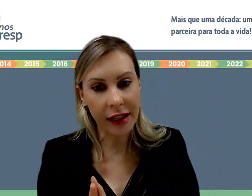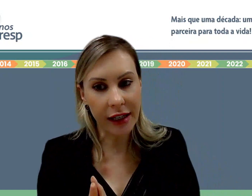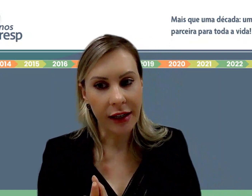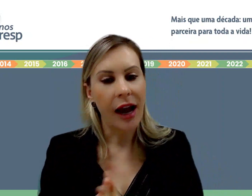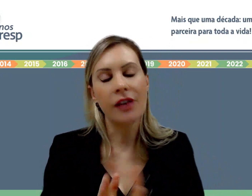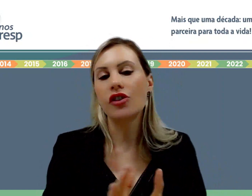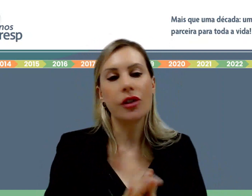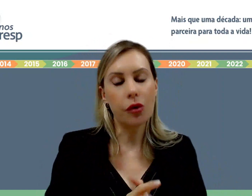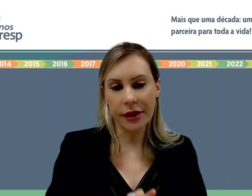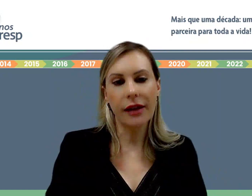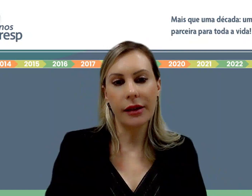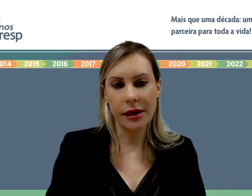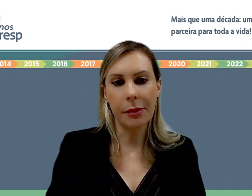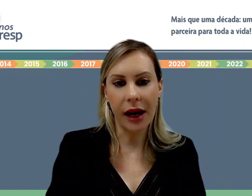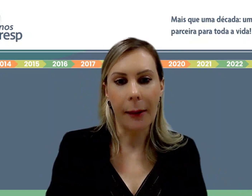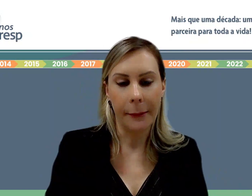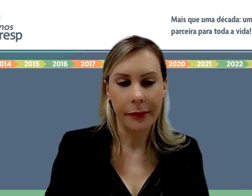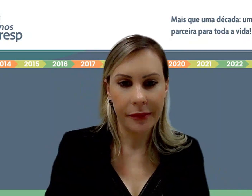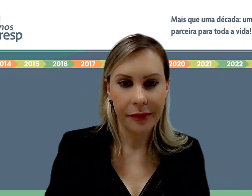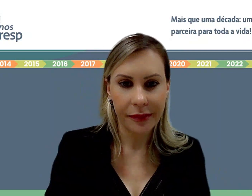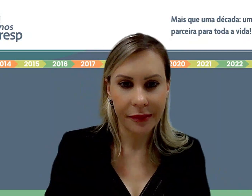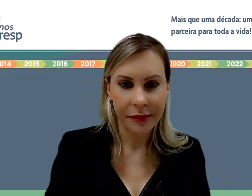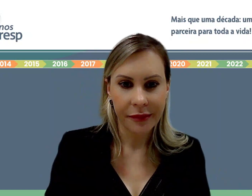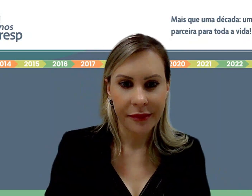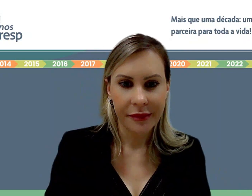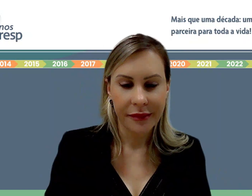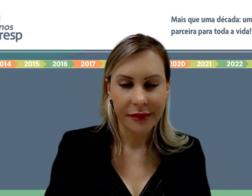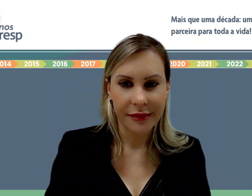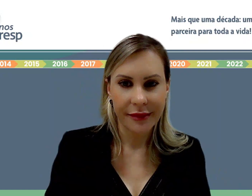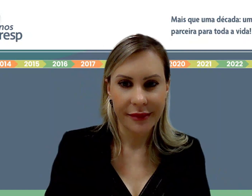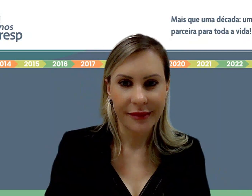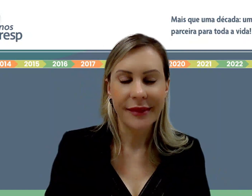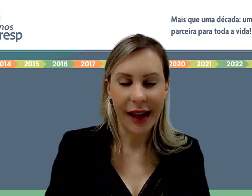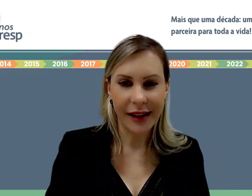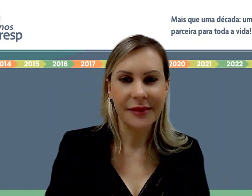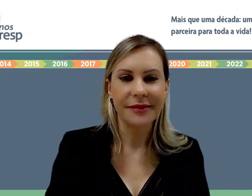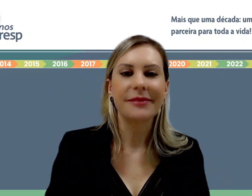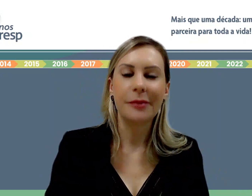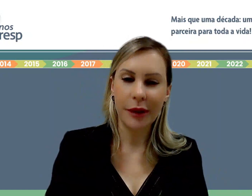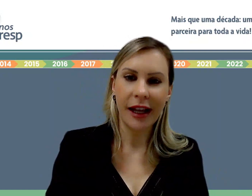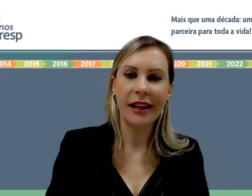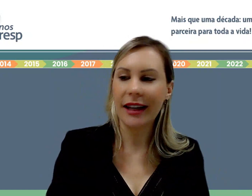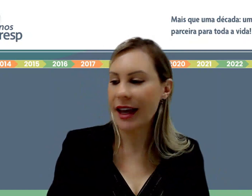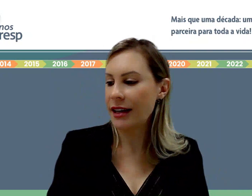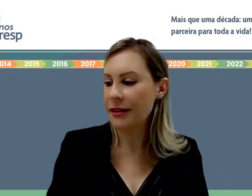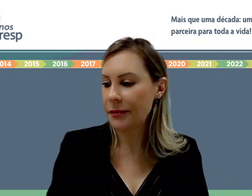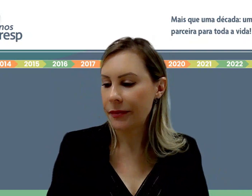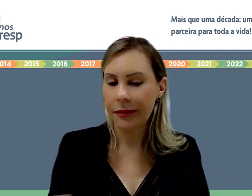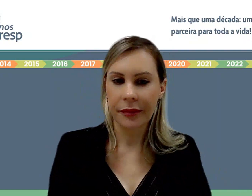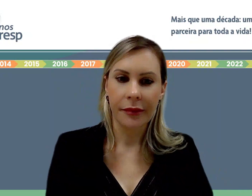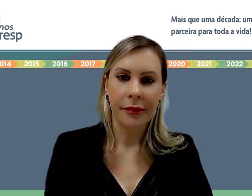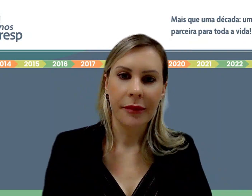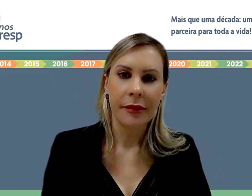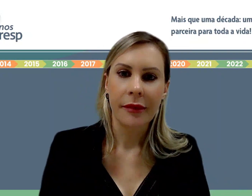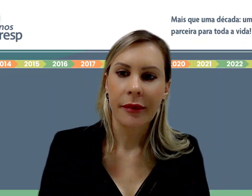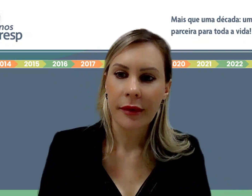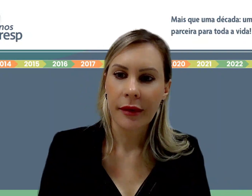V de vida, a gente não consegue trazer para cá. Tá certo. Muito obrigada. Por nada, Kelly.